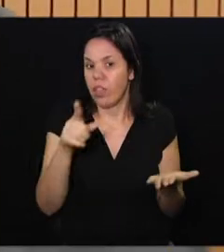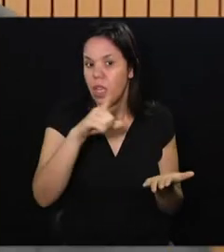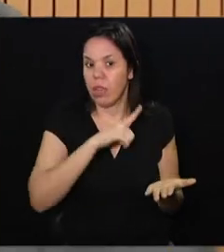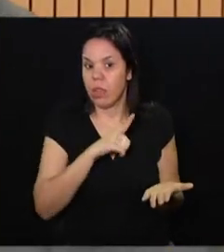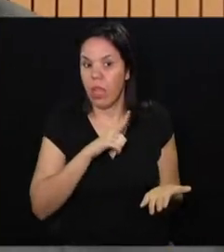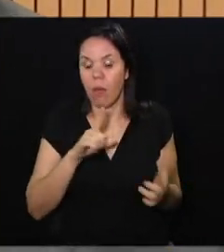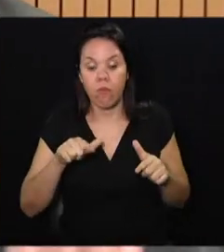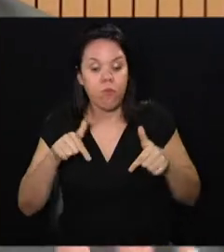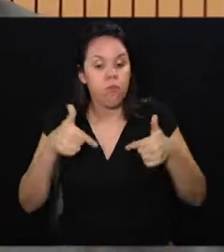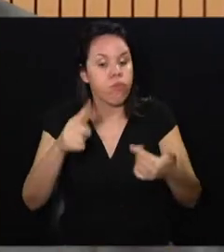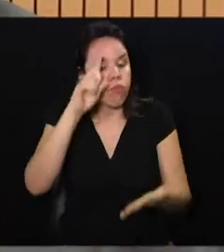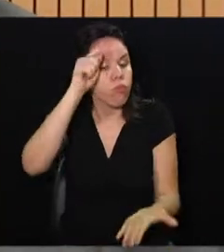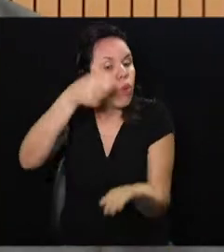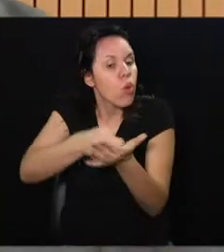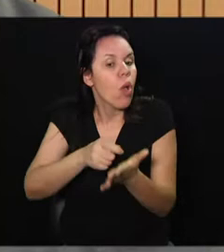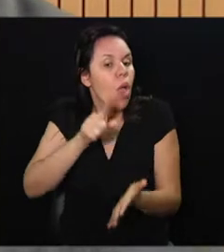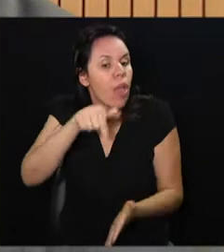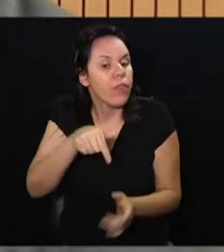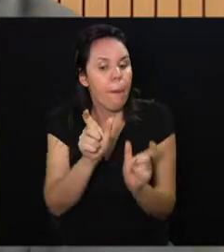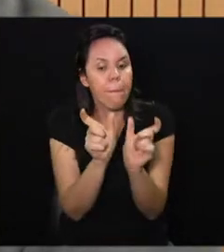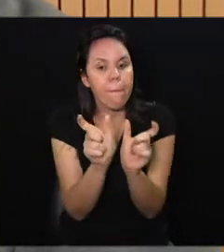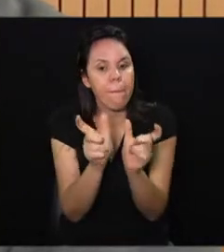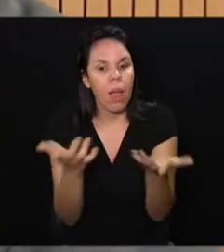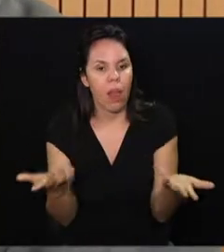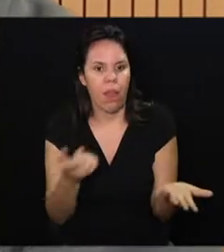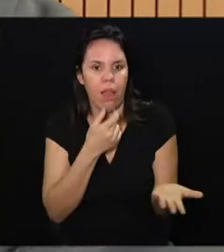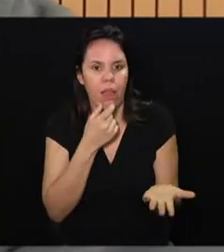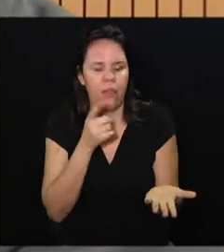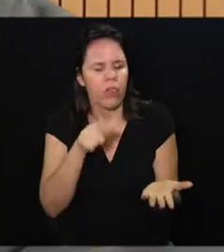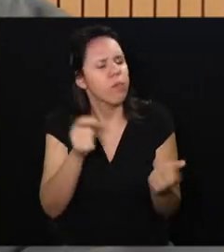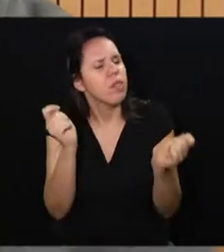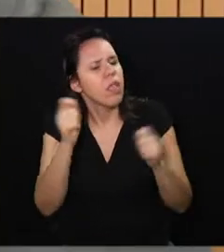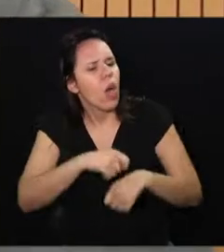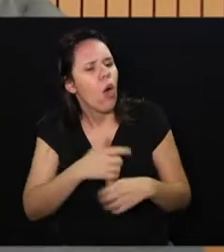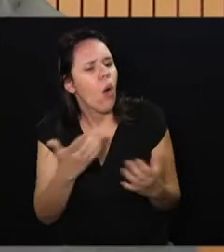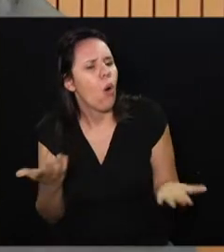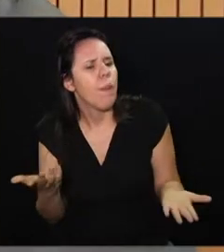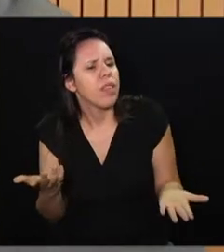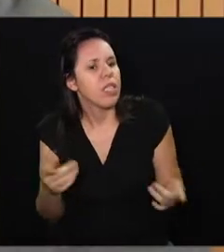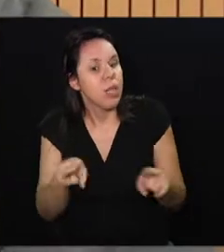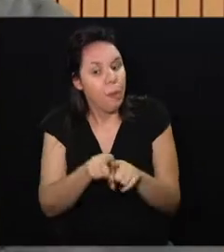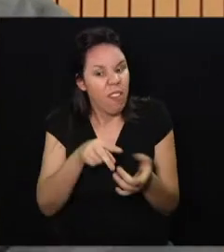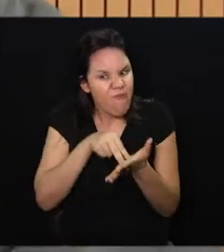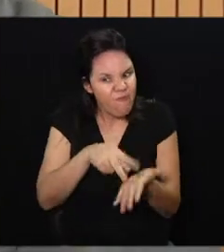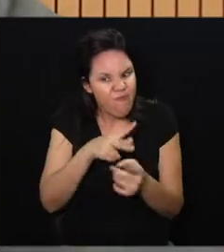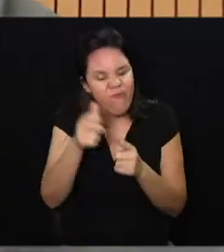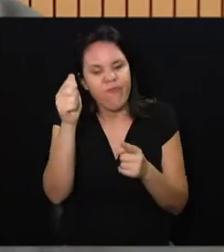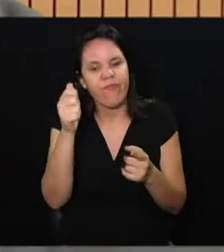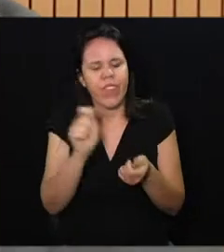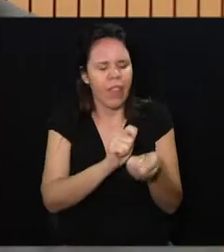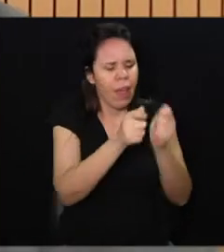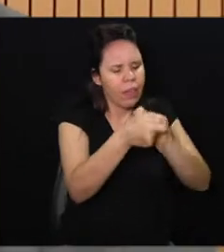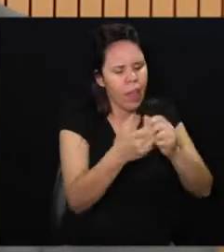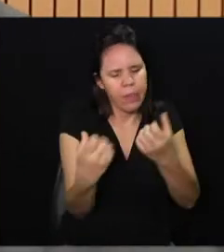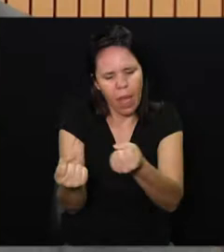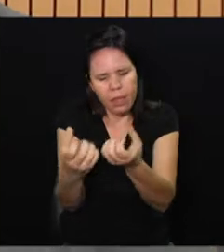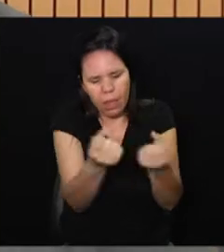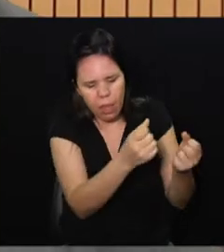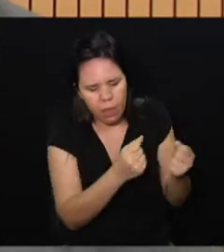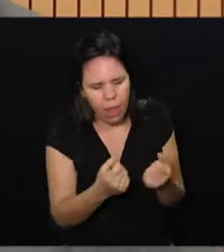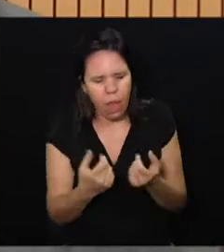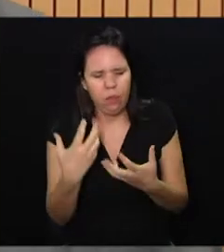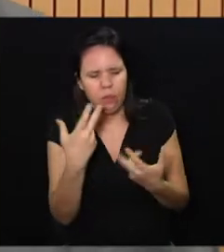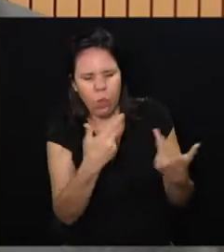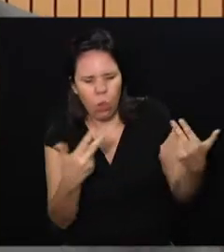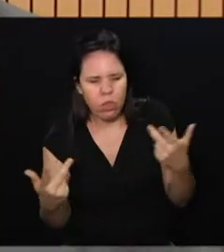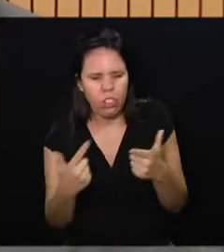tomada de decisão. Isso é uma soft skills. Você precisa, por exemplo, da competência da resiliência, que é se adaptar a situações difíceis, situações